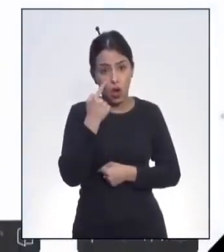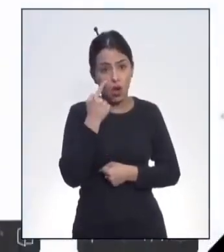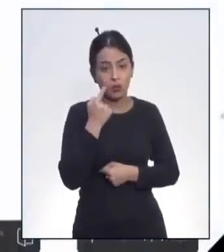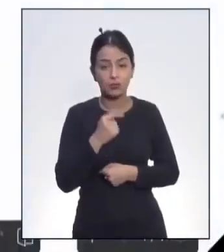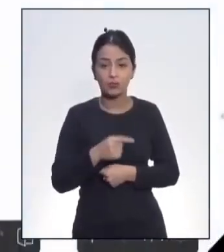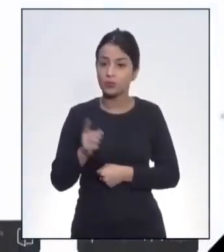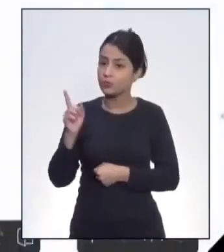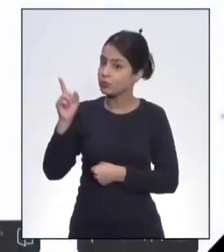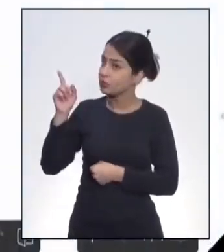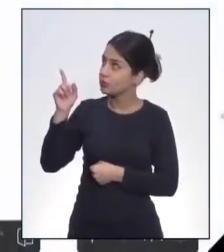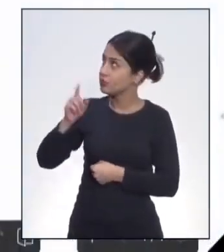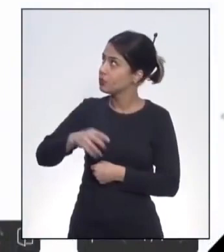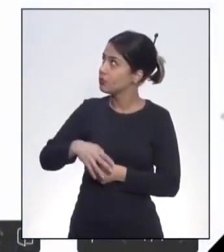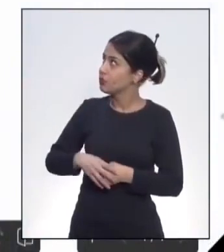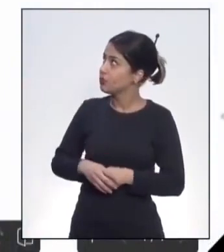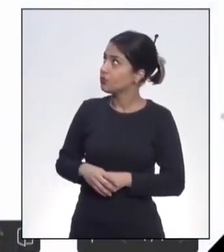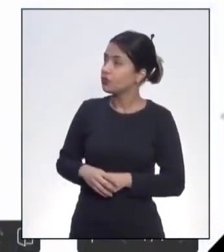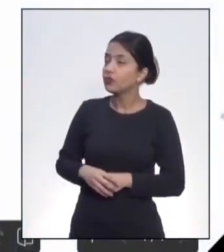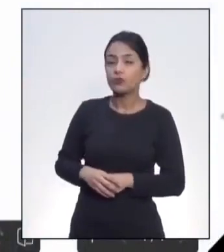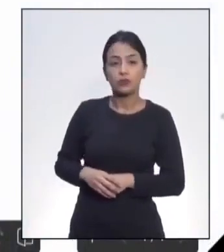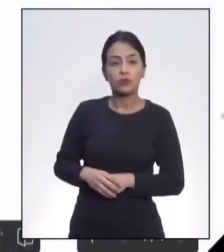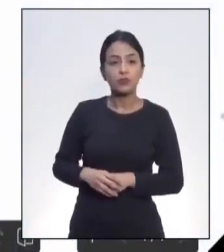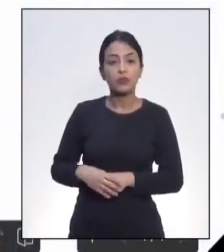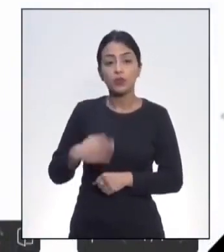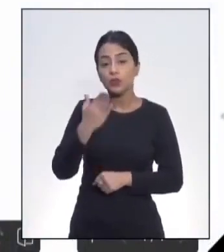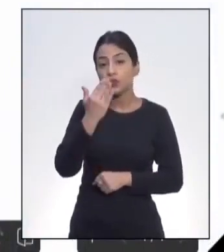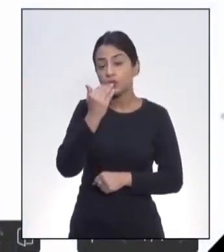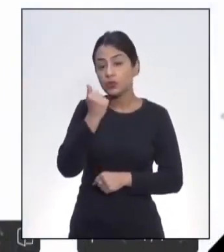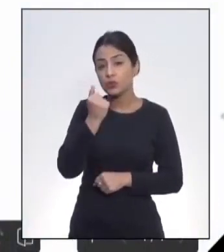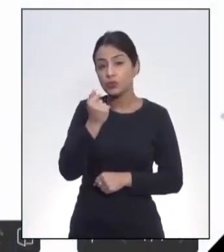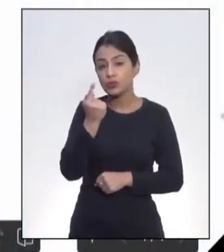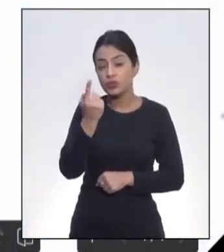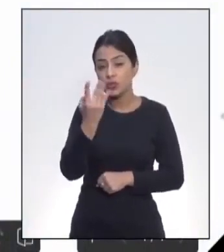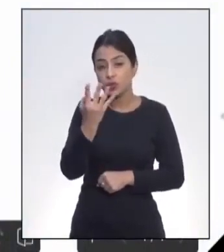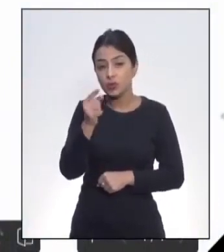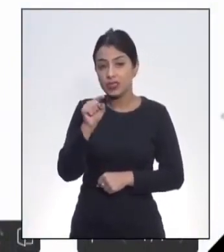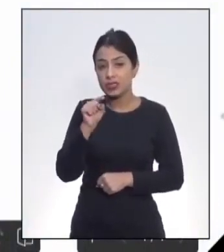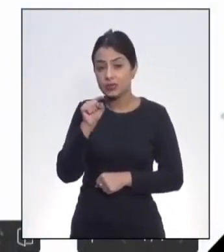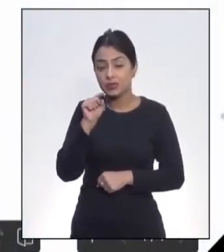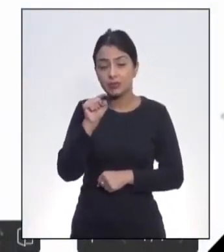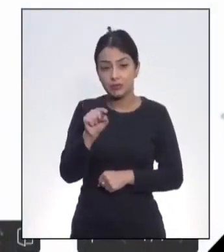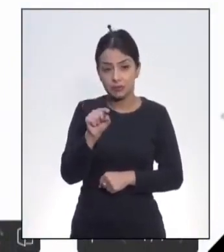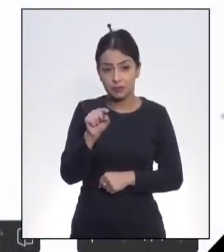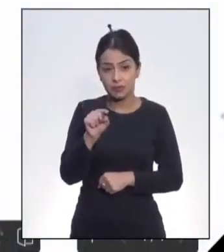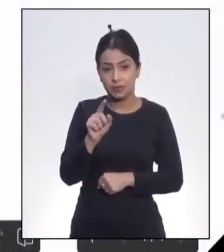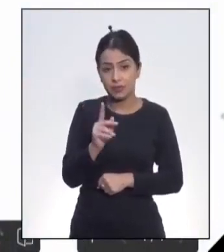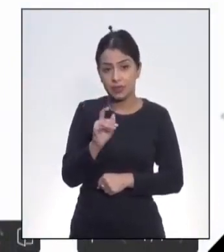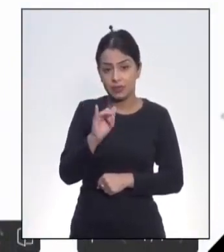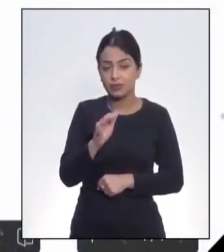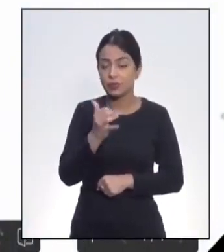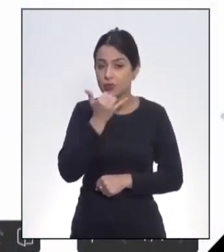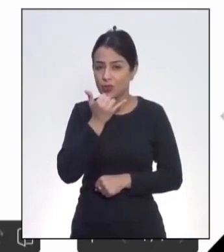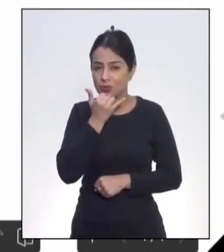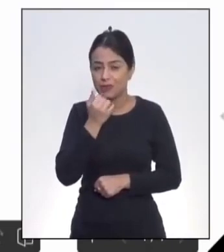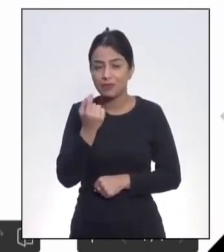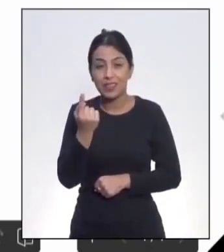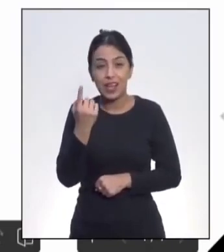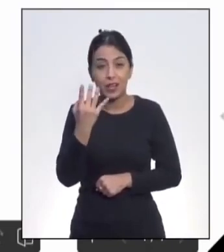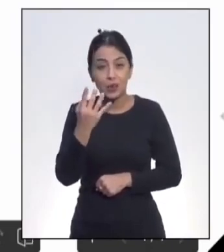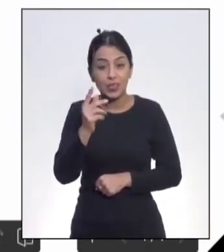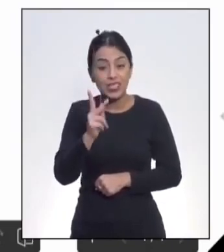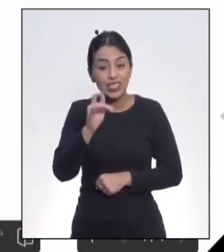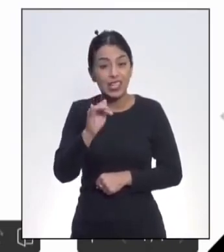de carne suína, tá ok? 14 quilogramas por habitante em média. Então, foi a carne realmente